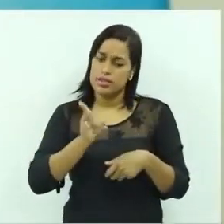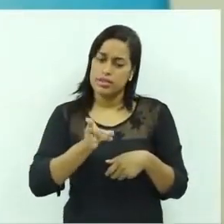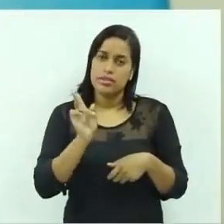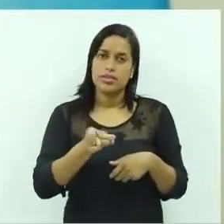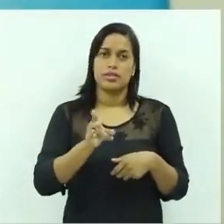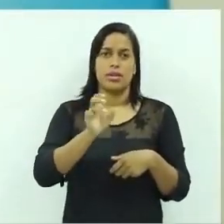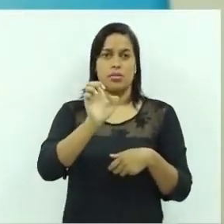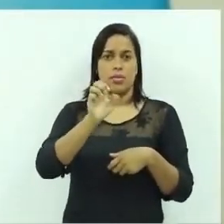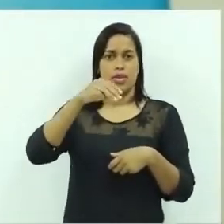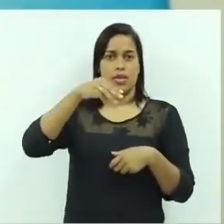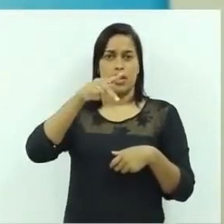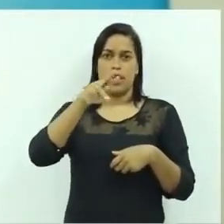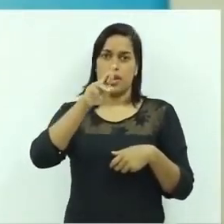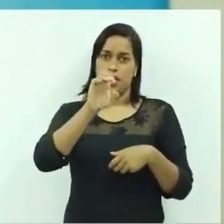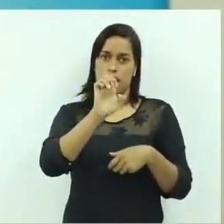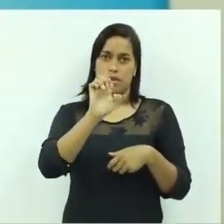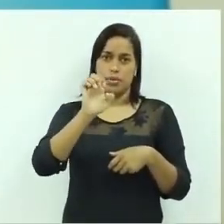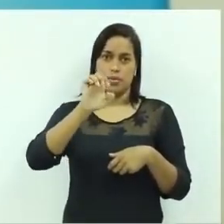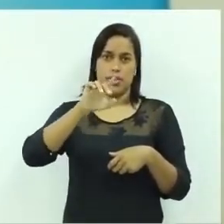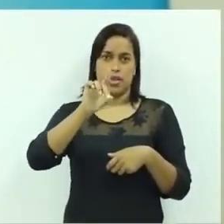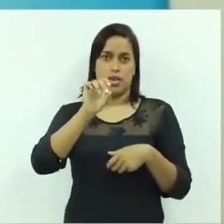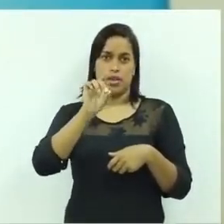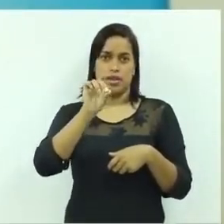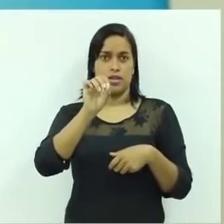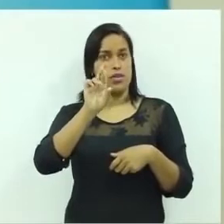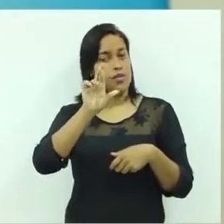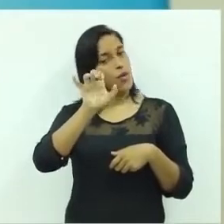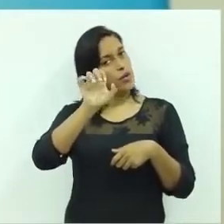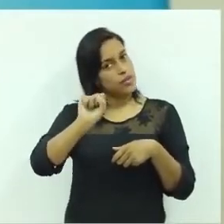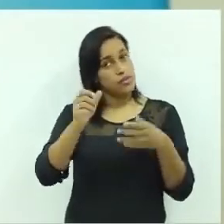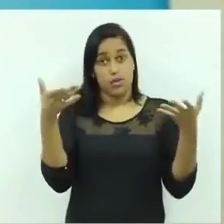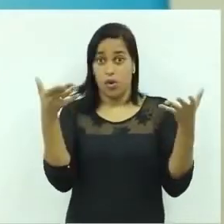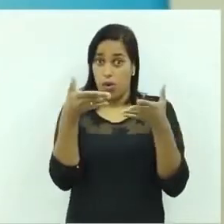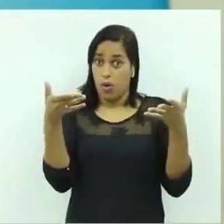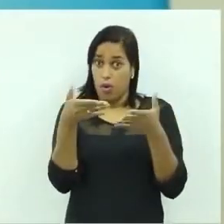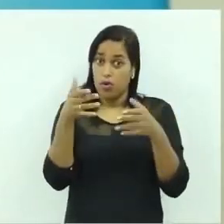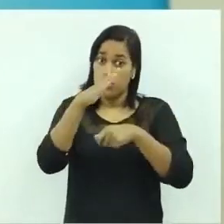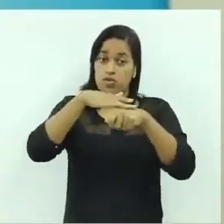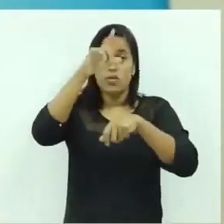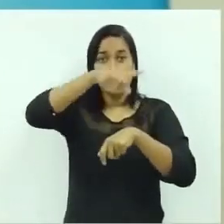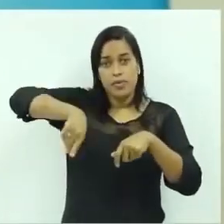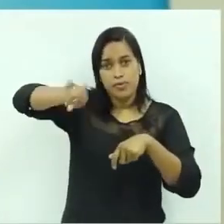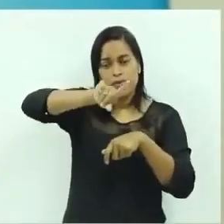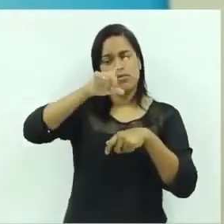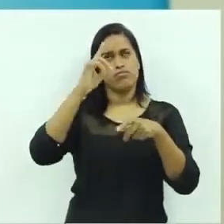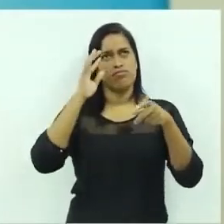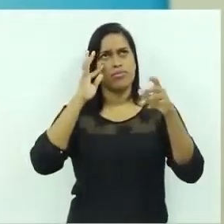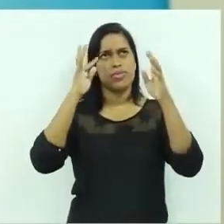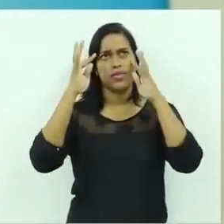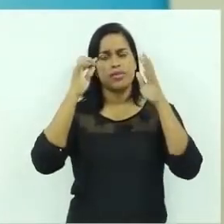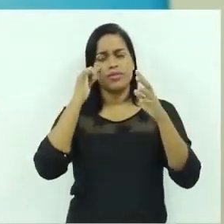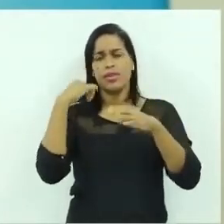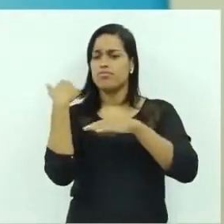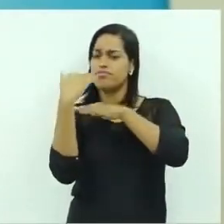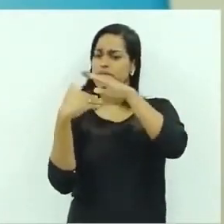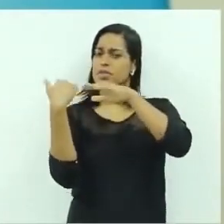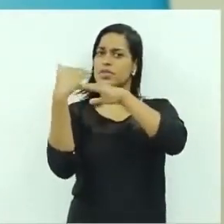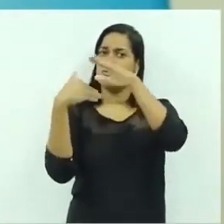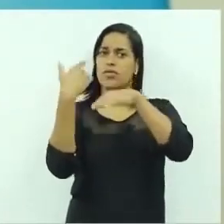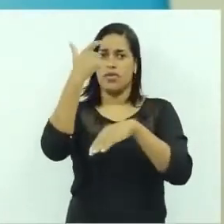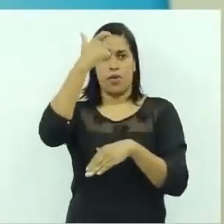empreendedores. E é aí que, mais uma vez, eu convoco vocês a partir de hoje, para quem não começou, a